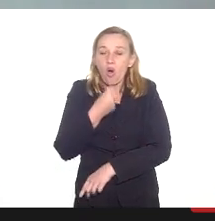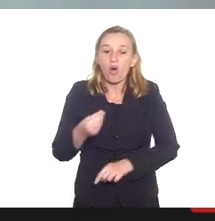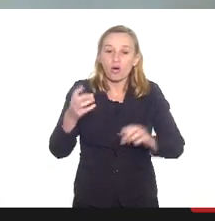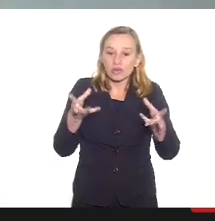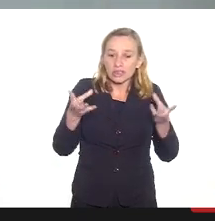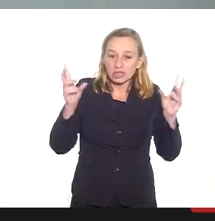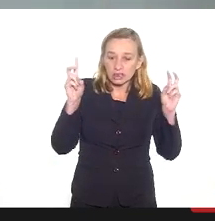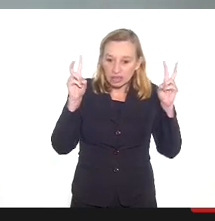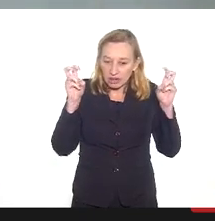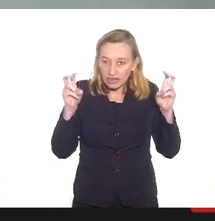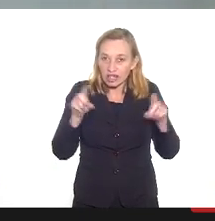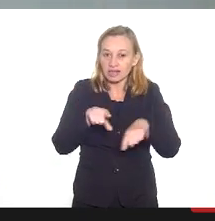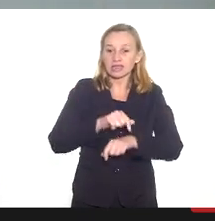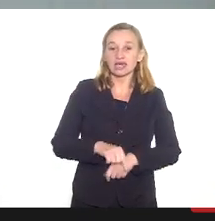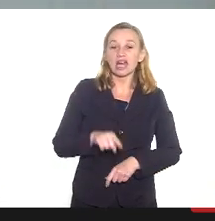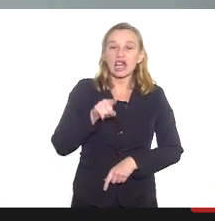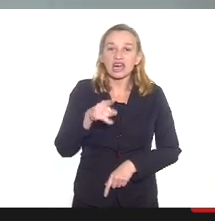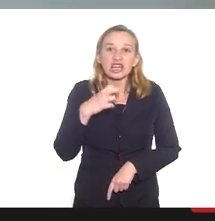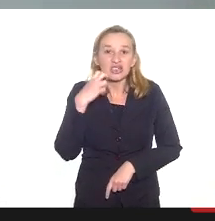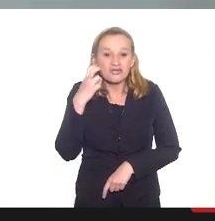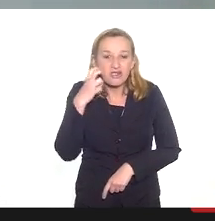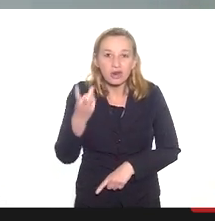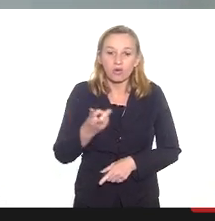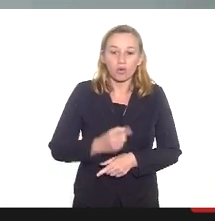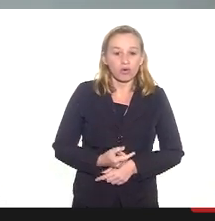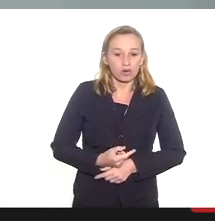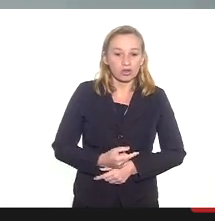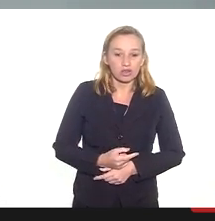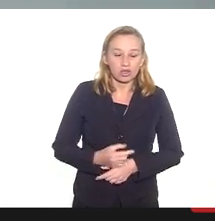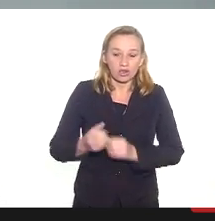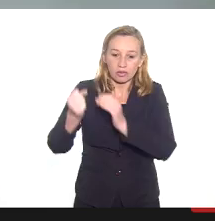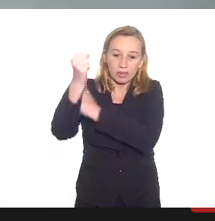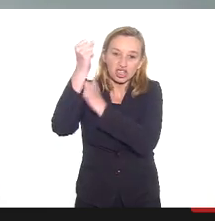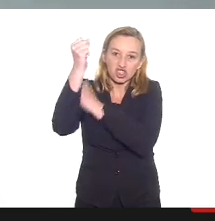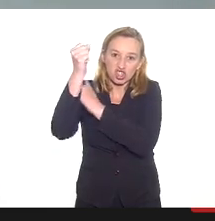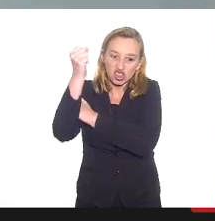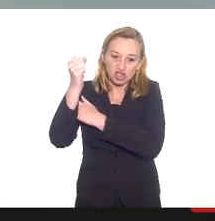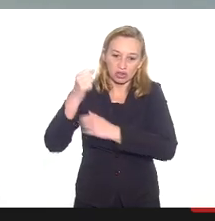de referência, aqueles que se envergonham com o machismo